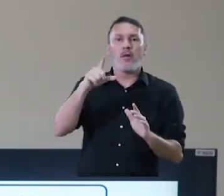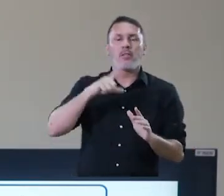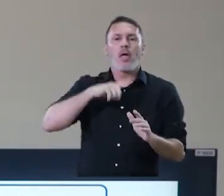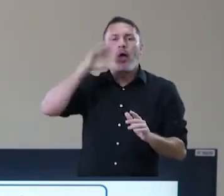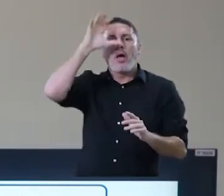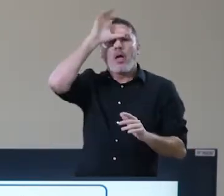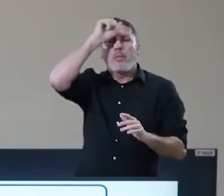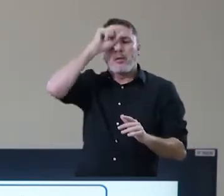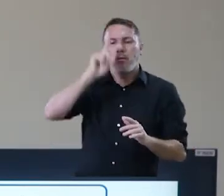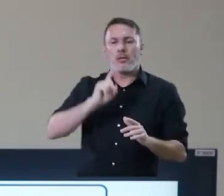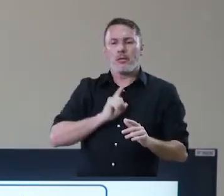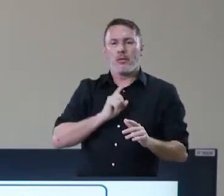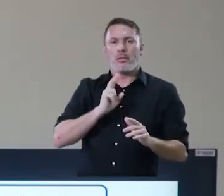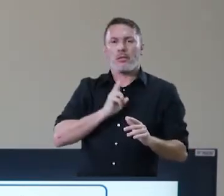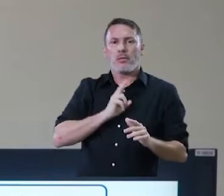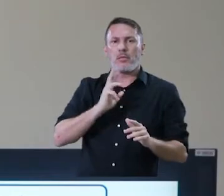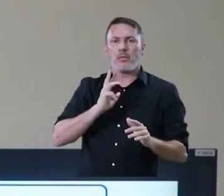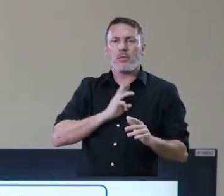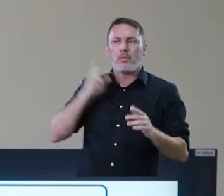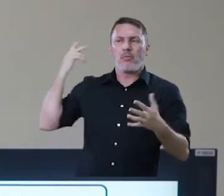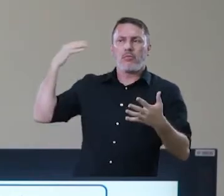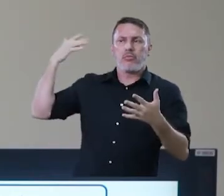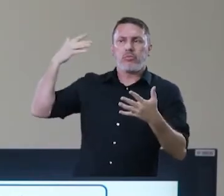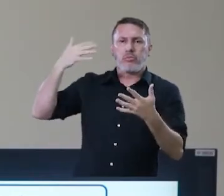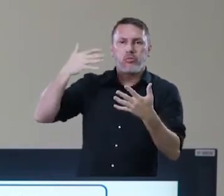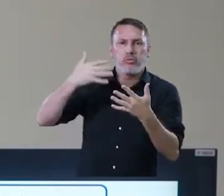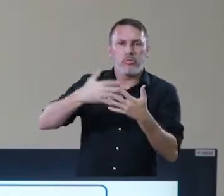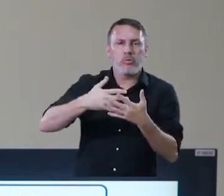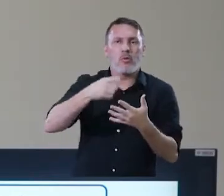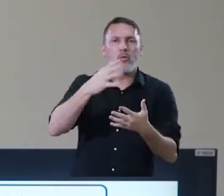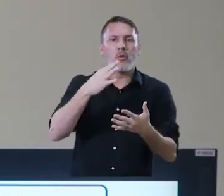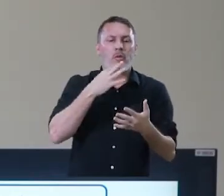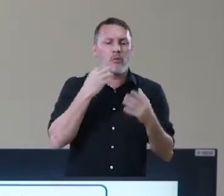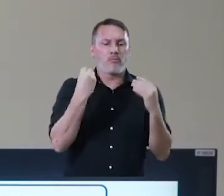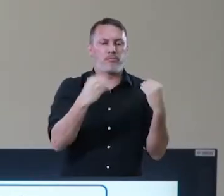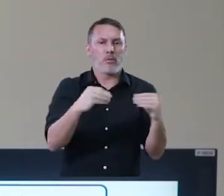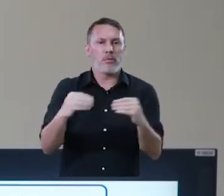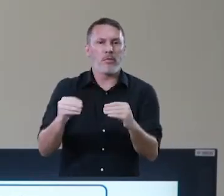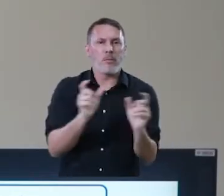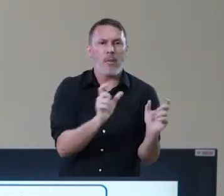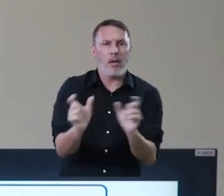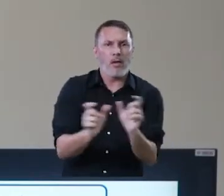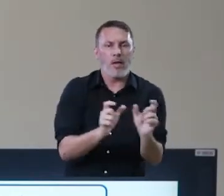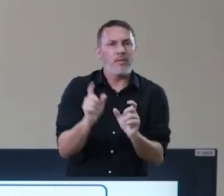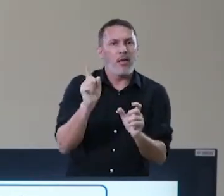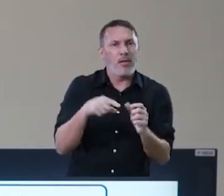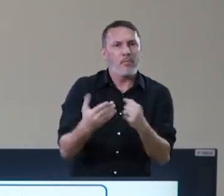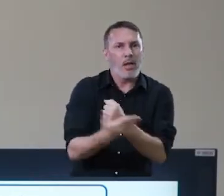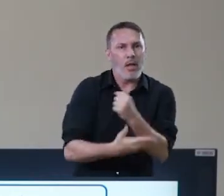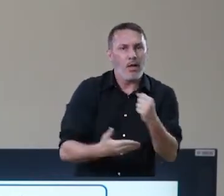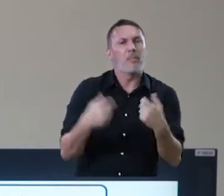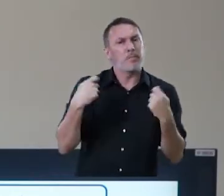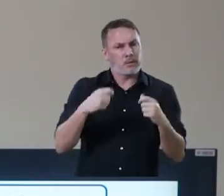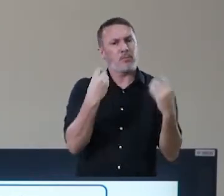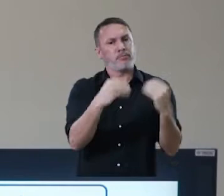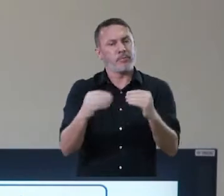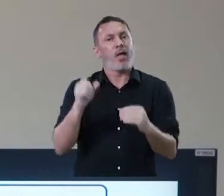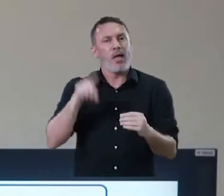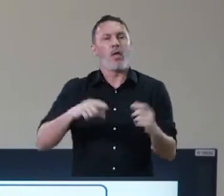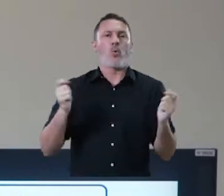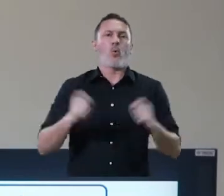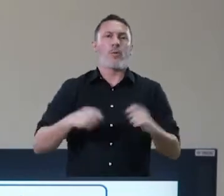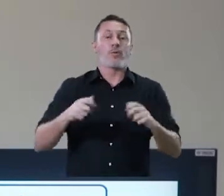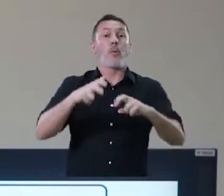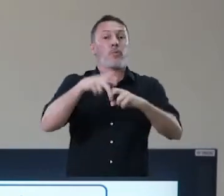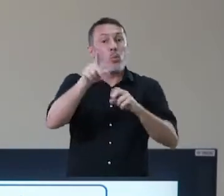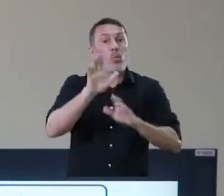daquilo que você aprendeu durante seu ensino médio, durante sua educação básica. Aquilo que você aprendeu precisa colocar ali. Então